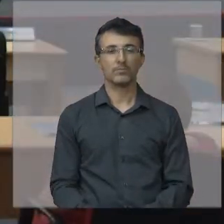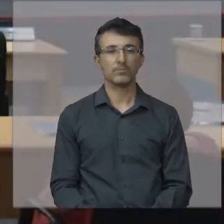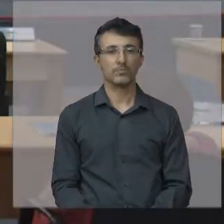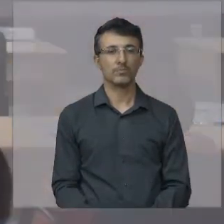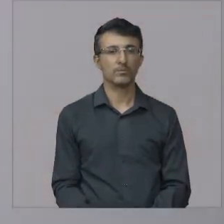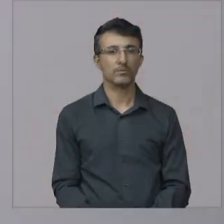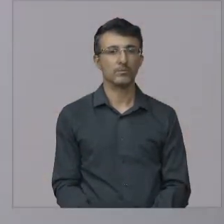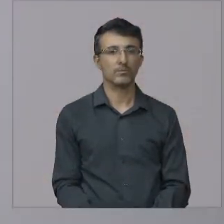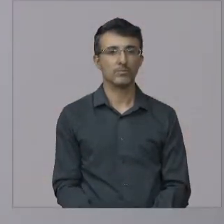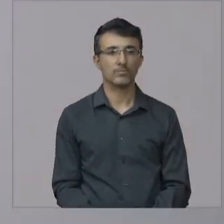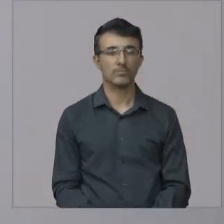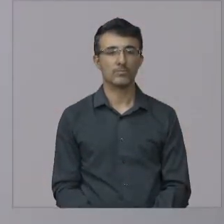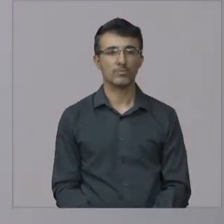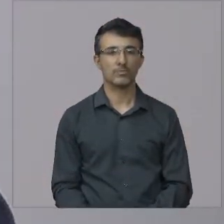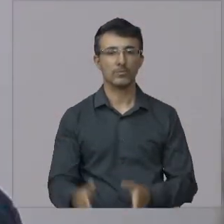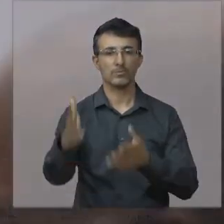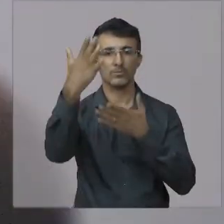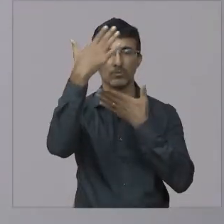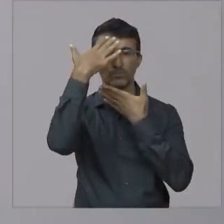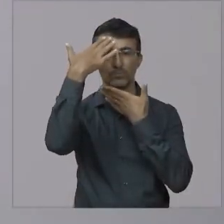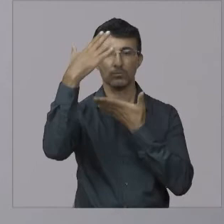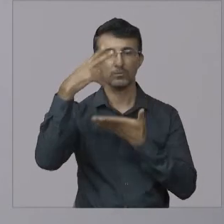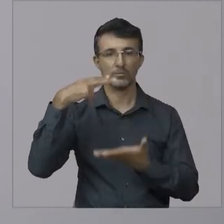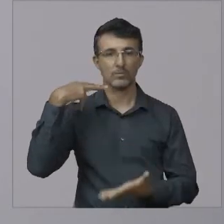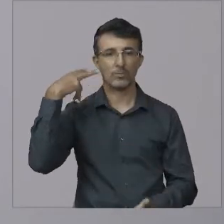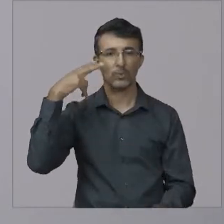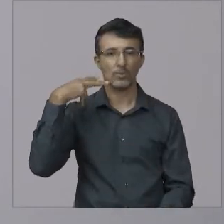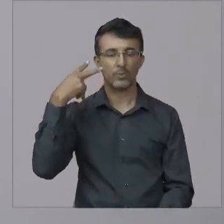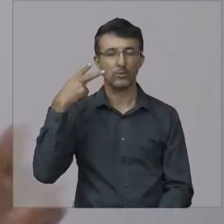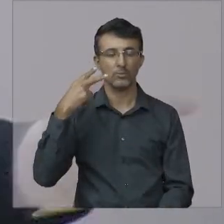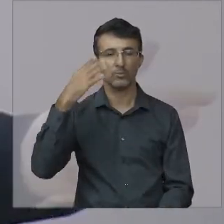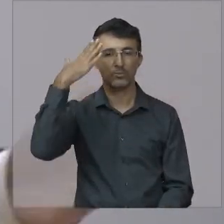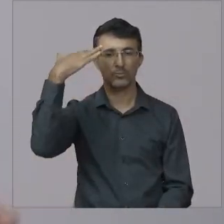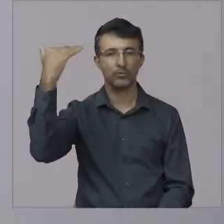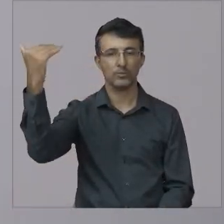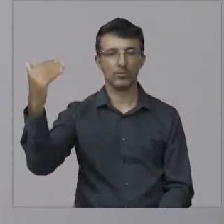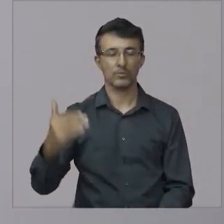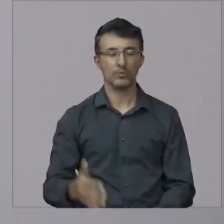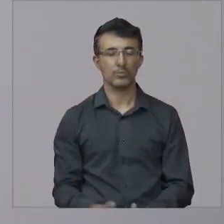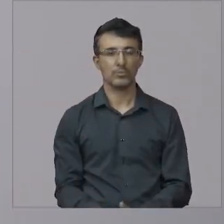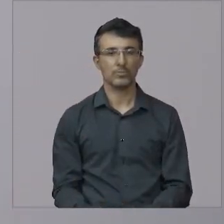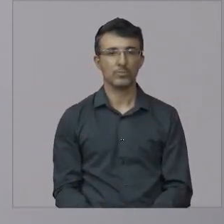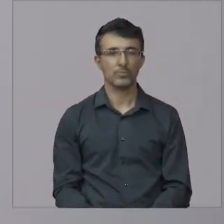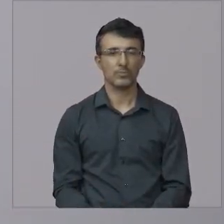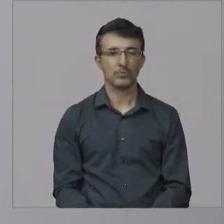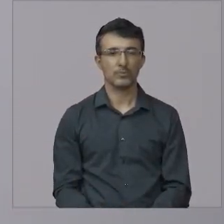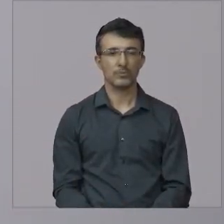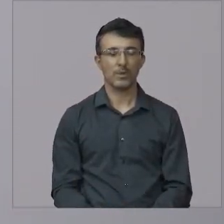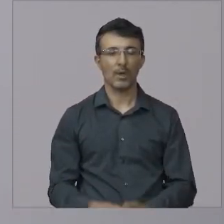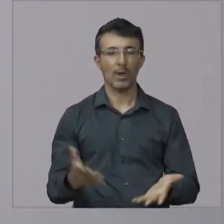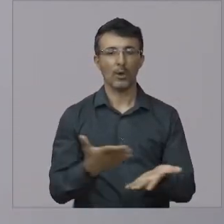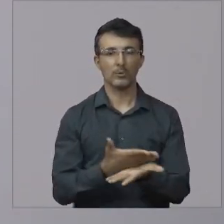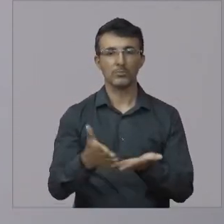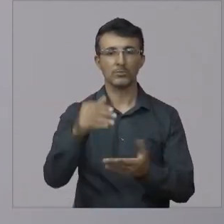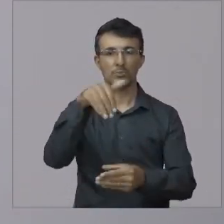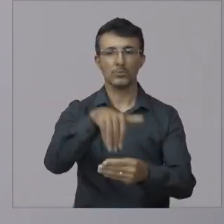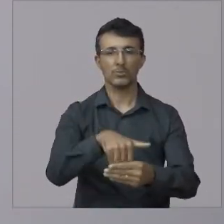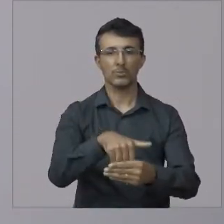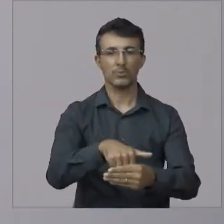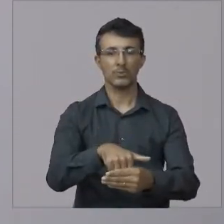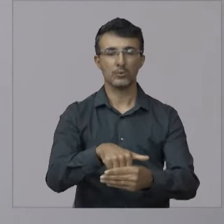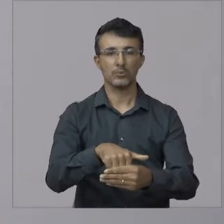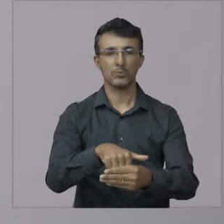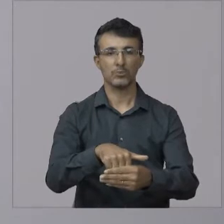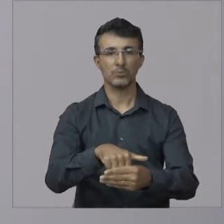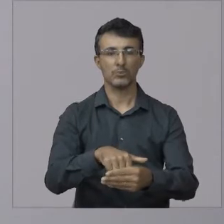Obrigado, vereador Lino Bispo, e sucesso, viu, vereador? Passaremos agora, então, à votação para a eleição